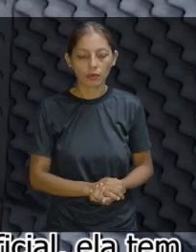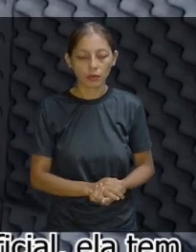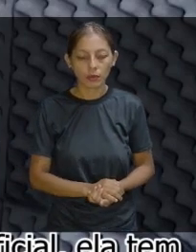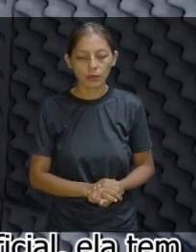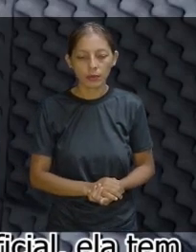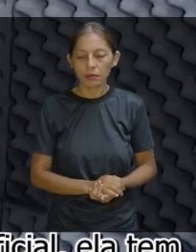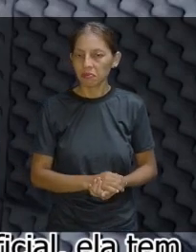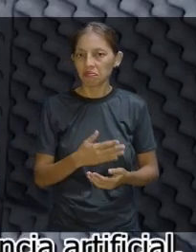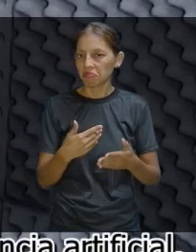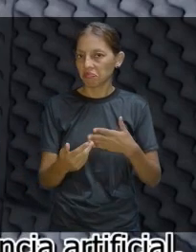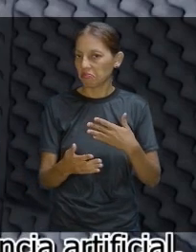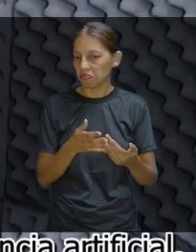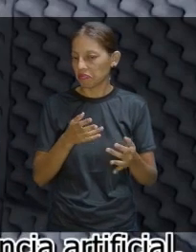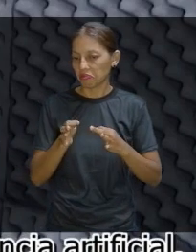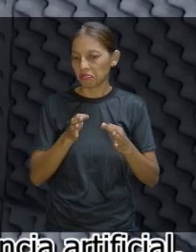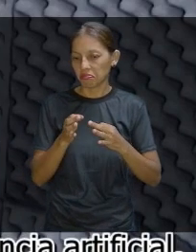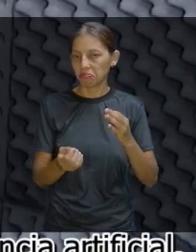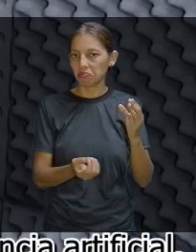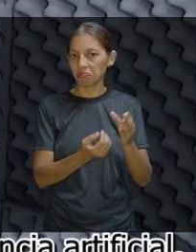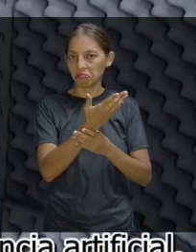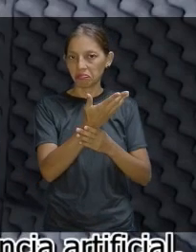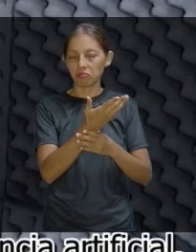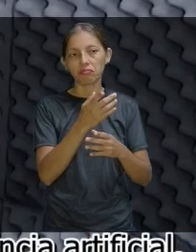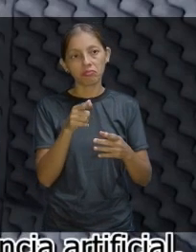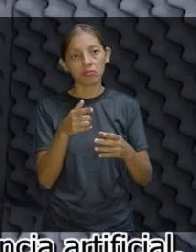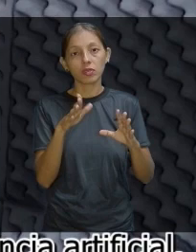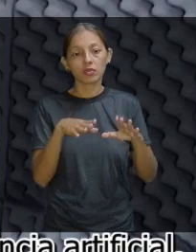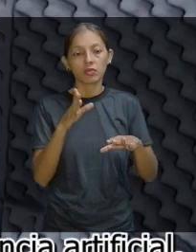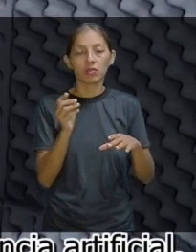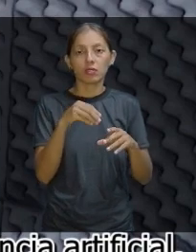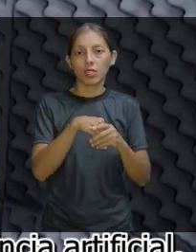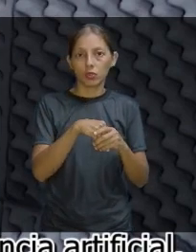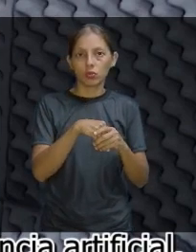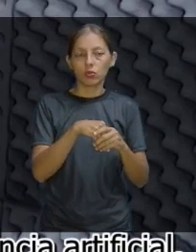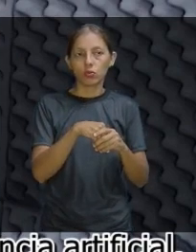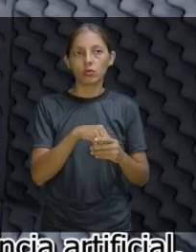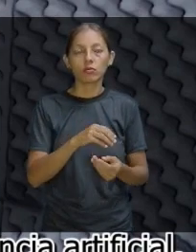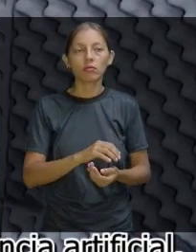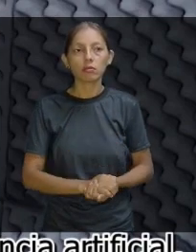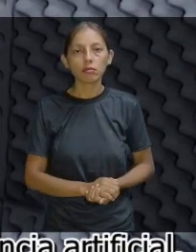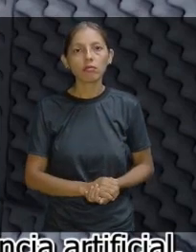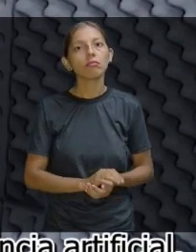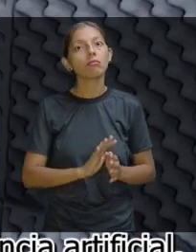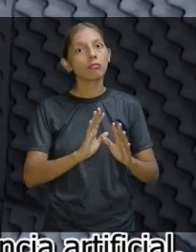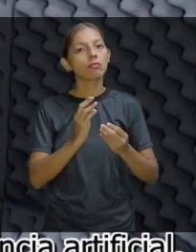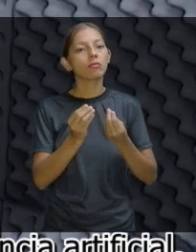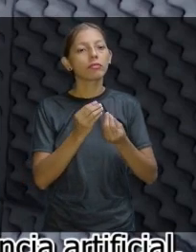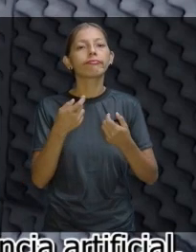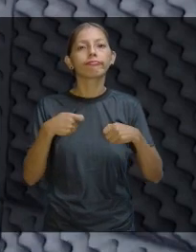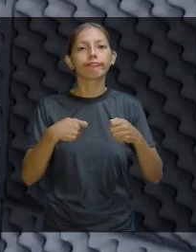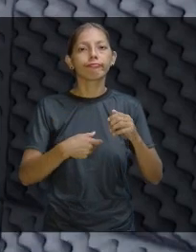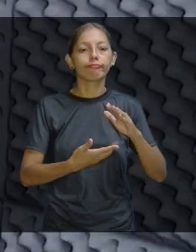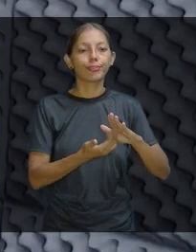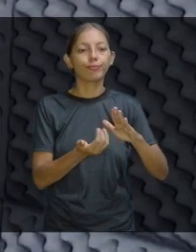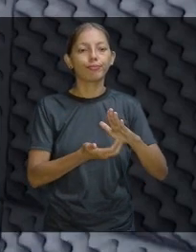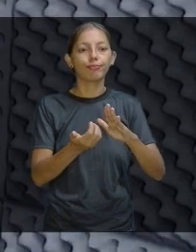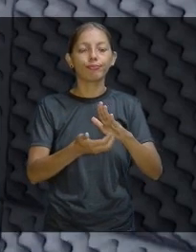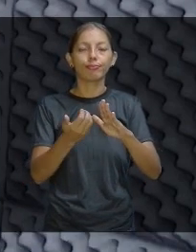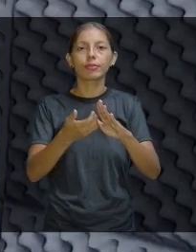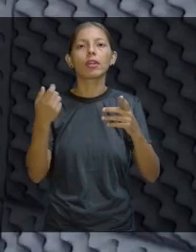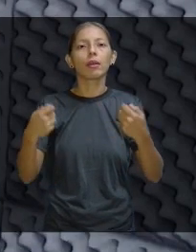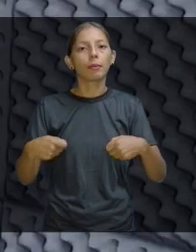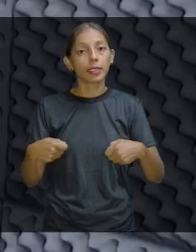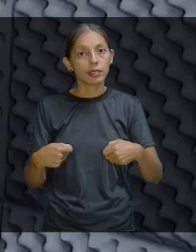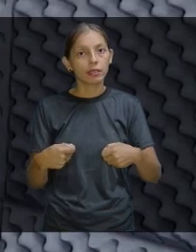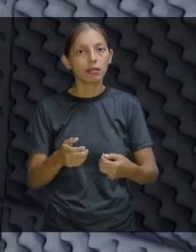seja montada, inclusive, pela inteligência artificial, ela tem que ser logo retirada, ou tem que ser avisada que é inteligência artificial, ou tem que ser